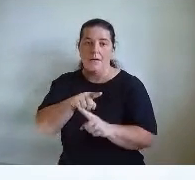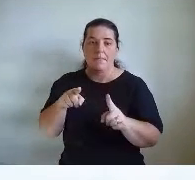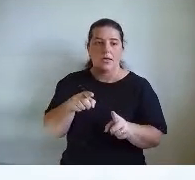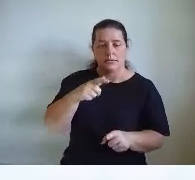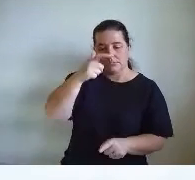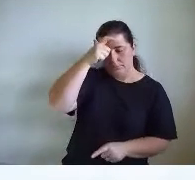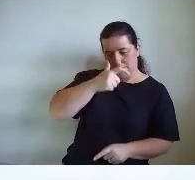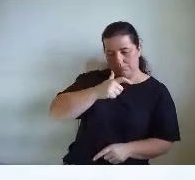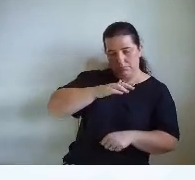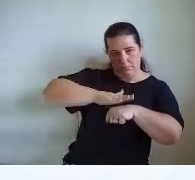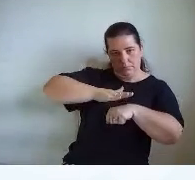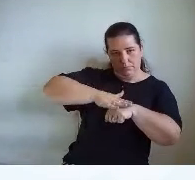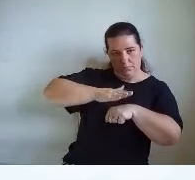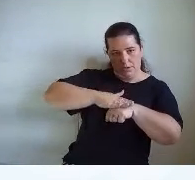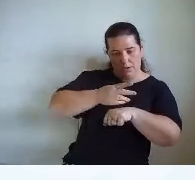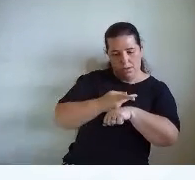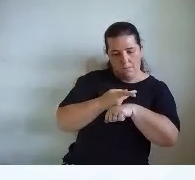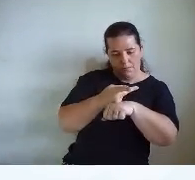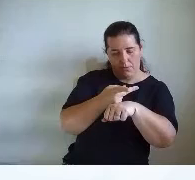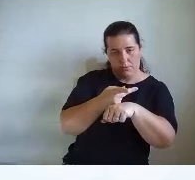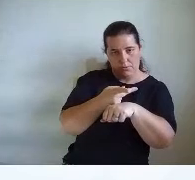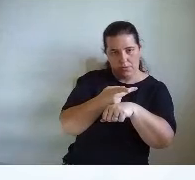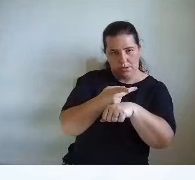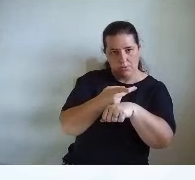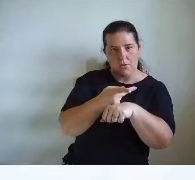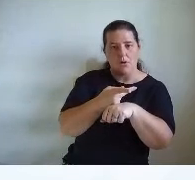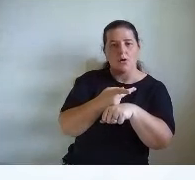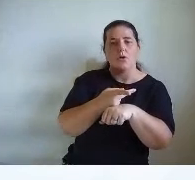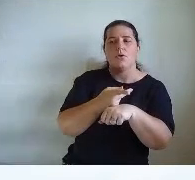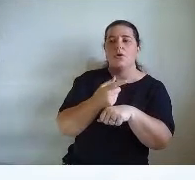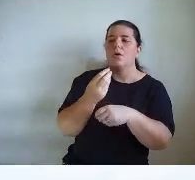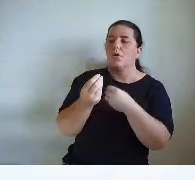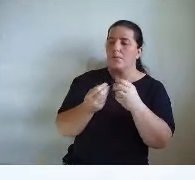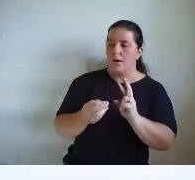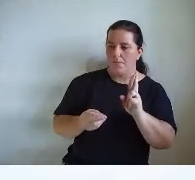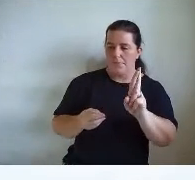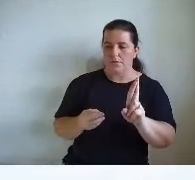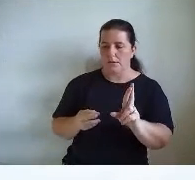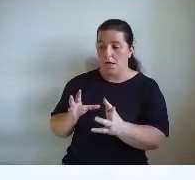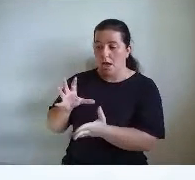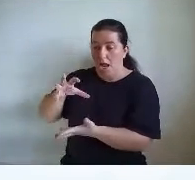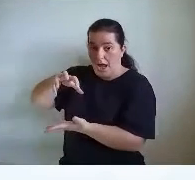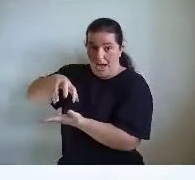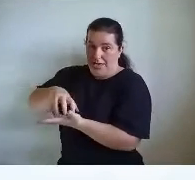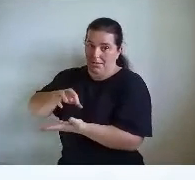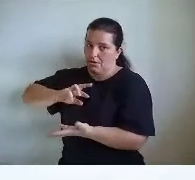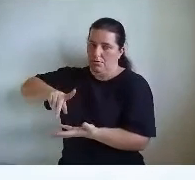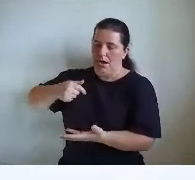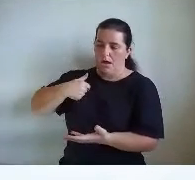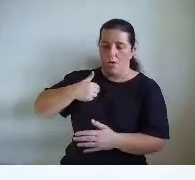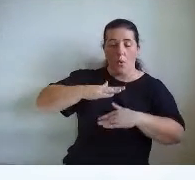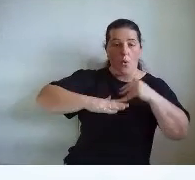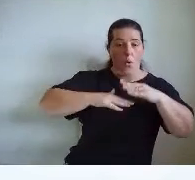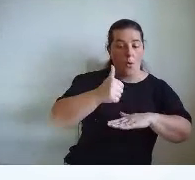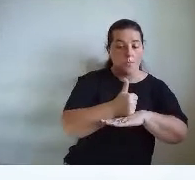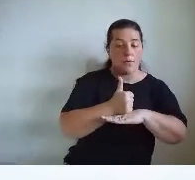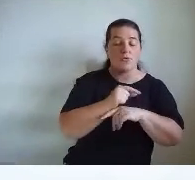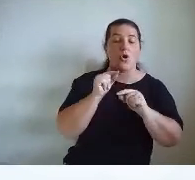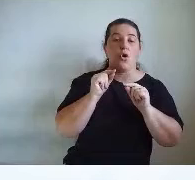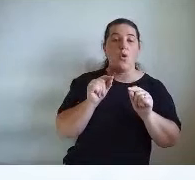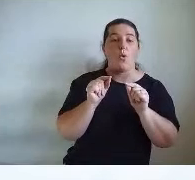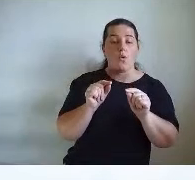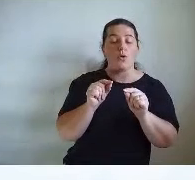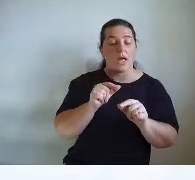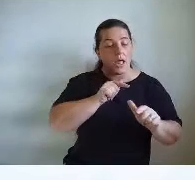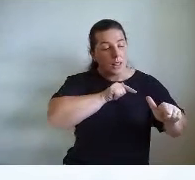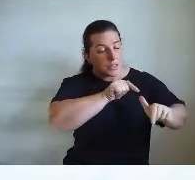não representa, né, o entendimento da instituição, mas o meu, enquanto profissional, de que